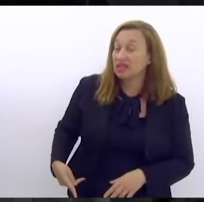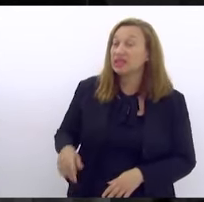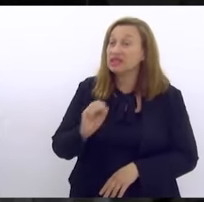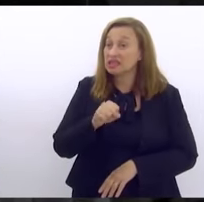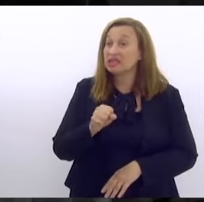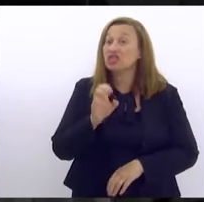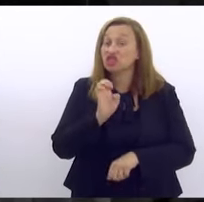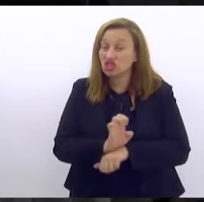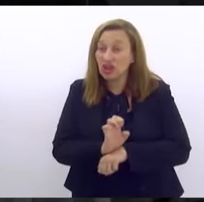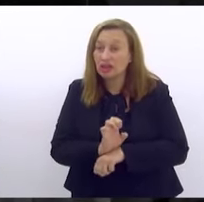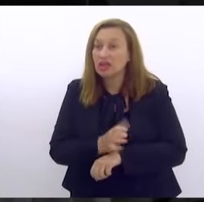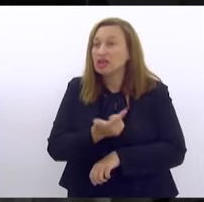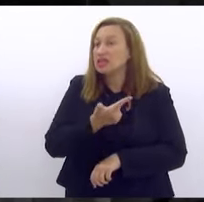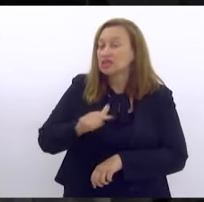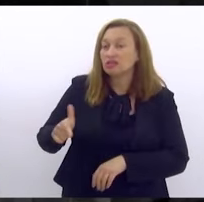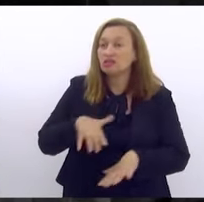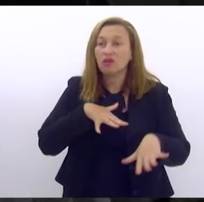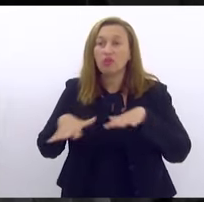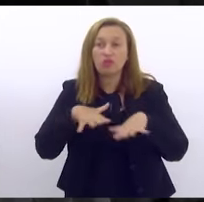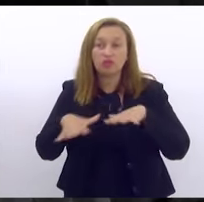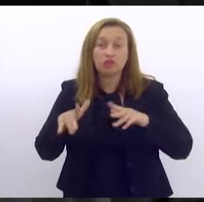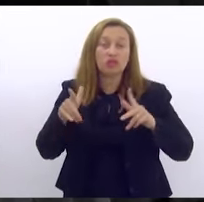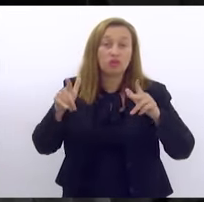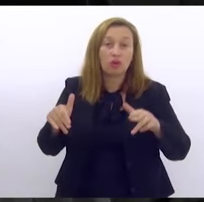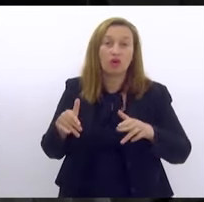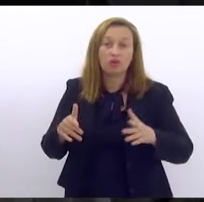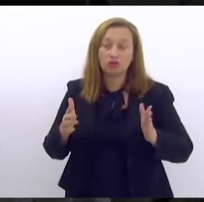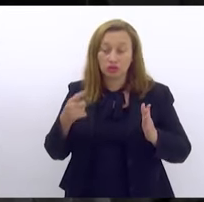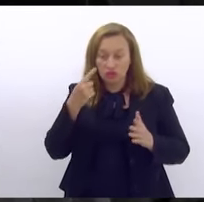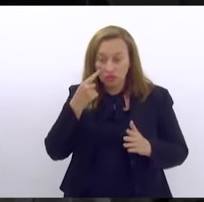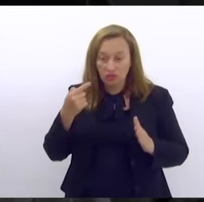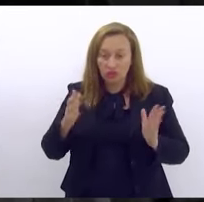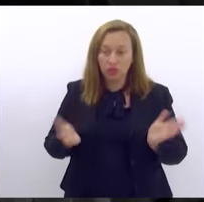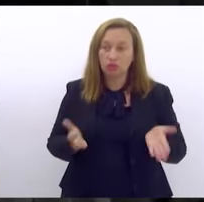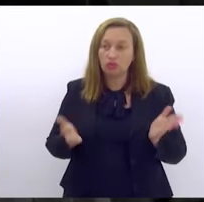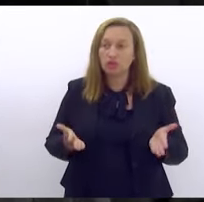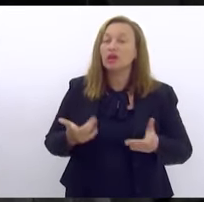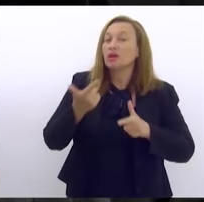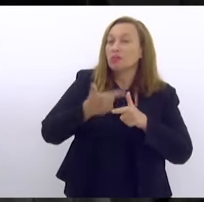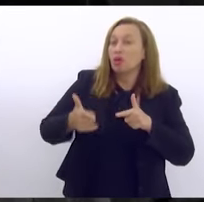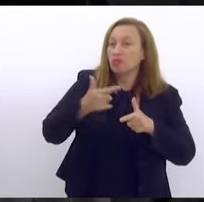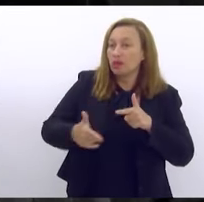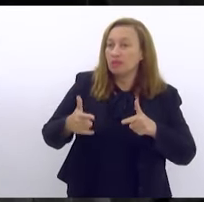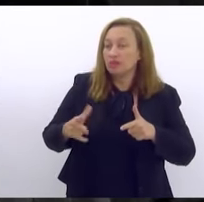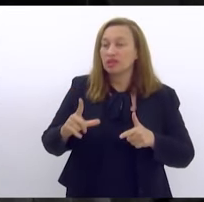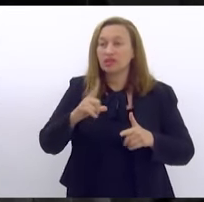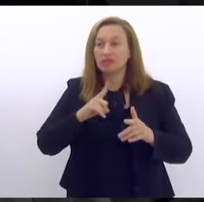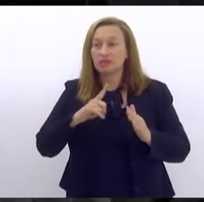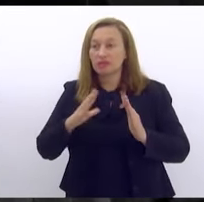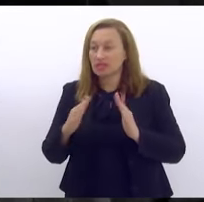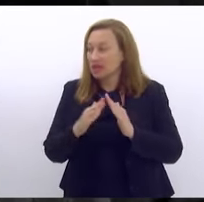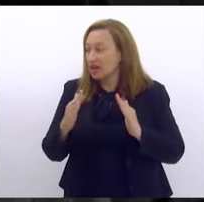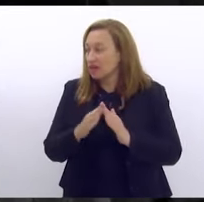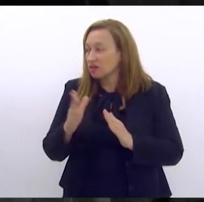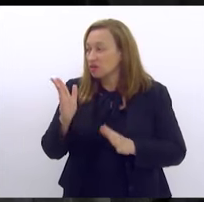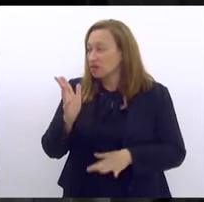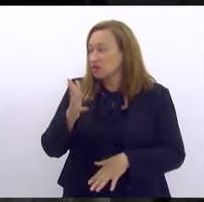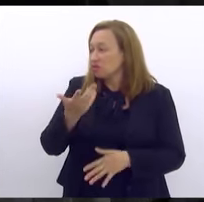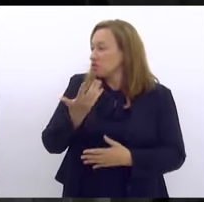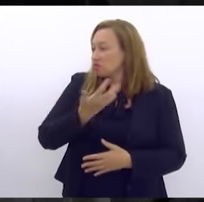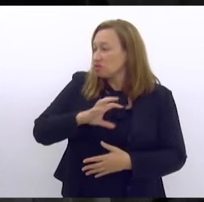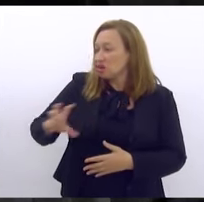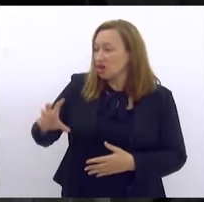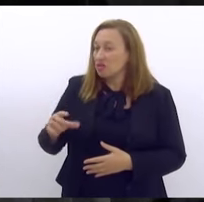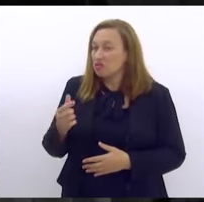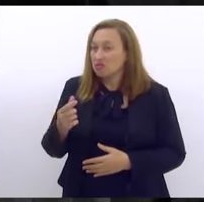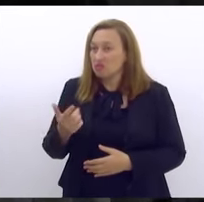Estado. Se não houver um movimento como esse, nós vamos ter problemas que a gente já passou nessa casa, que eu não quero nunca mais repetir, né? Foi um momento